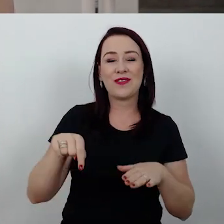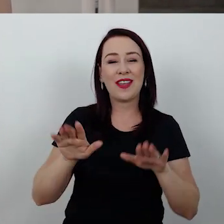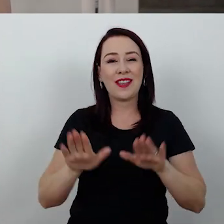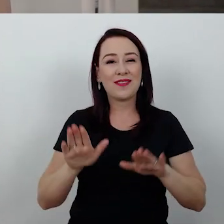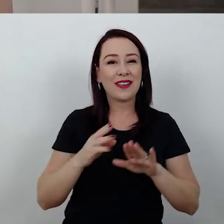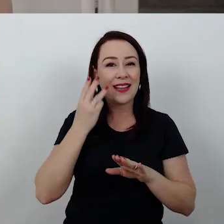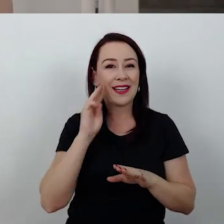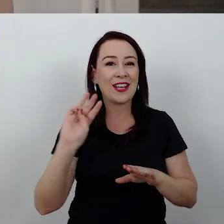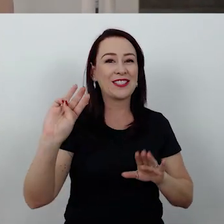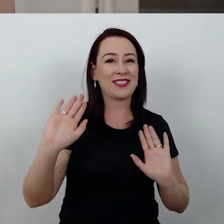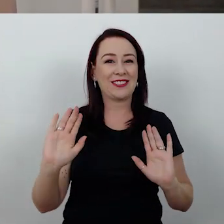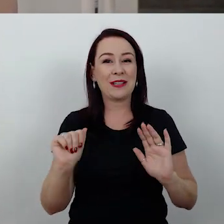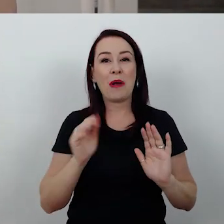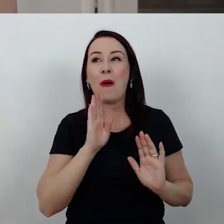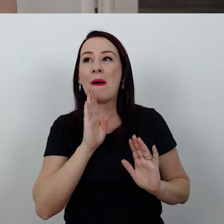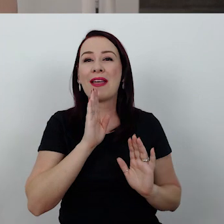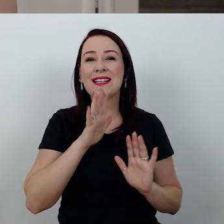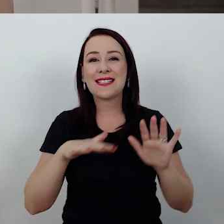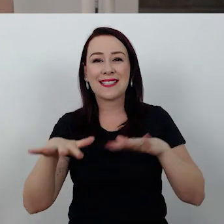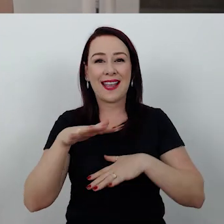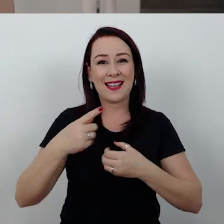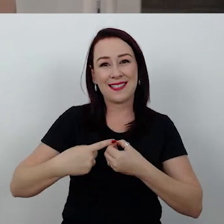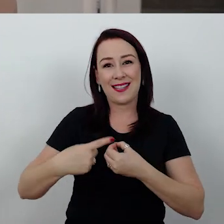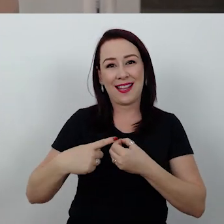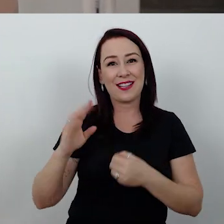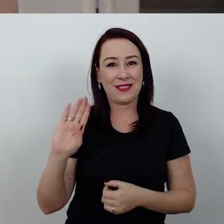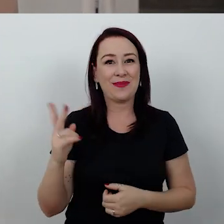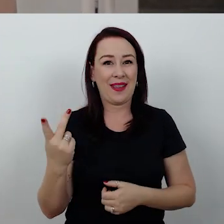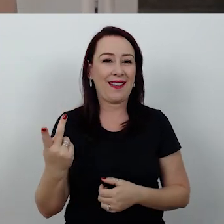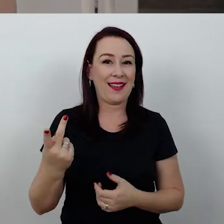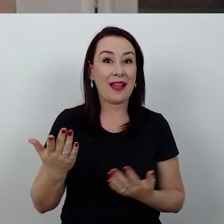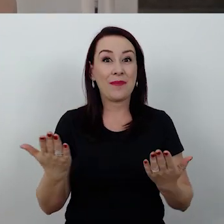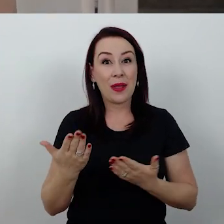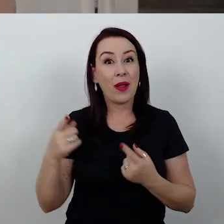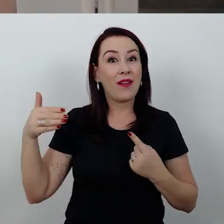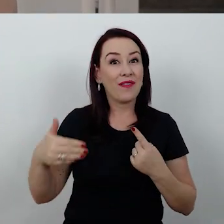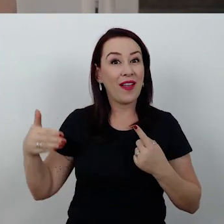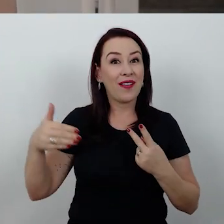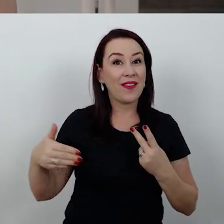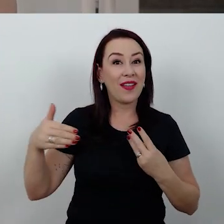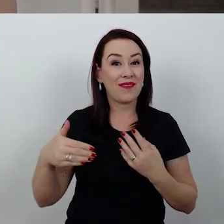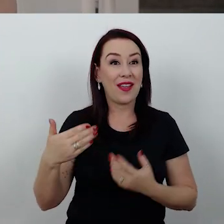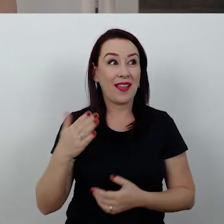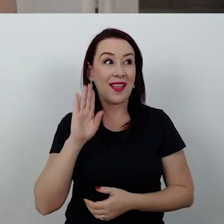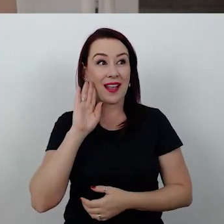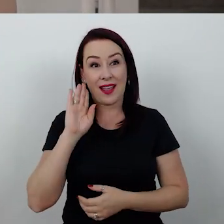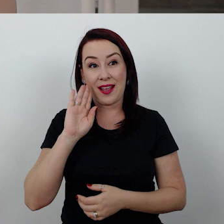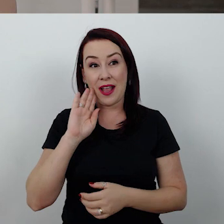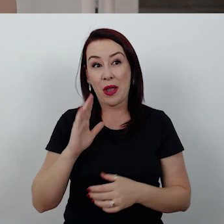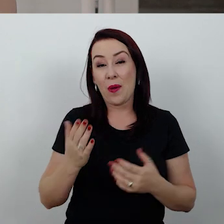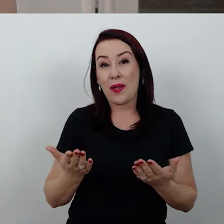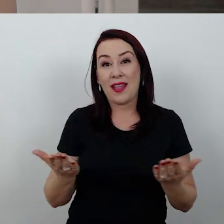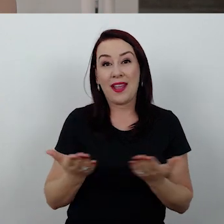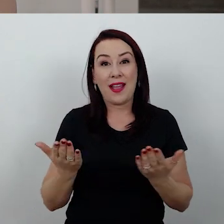pelo menos uns 3, para conhecer um pouco realmente BH. Mas eu tenho vindo bastante, engraçado. E aí